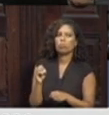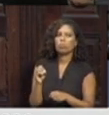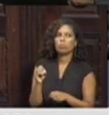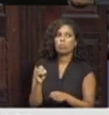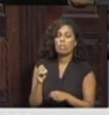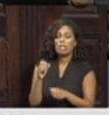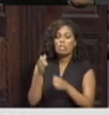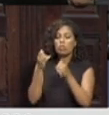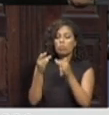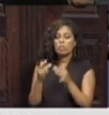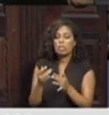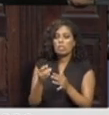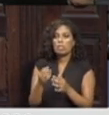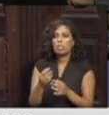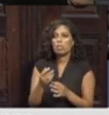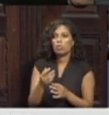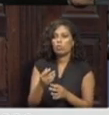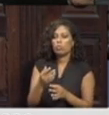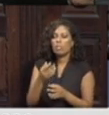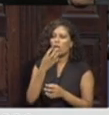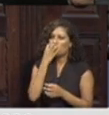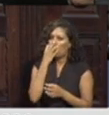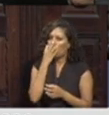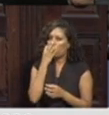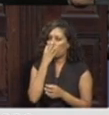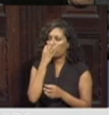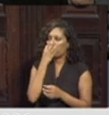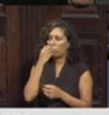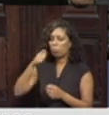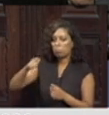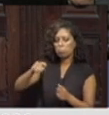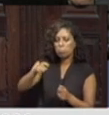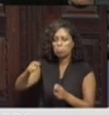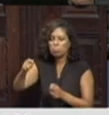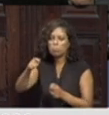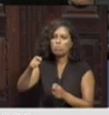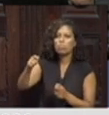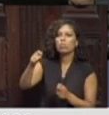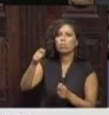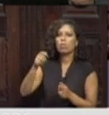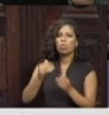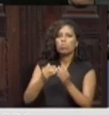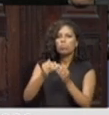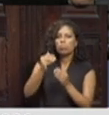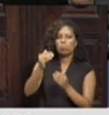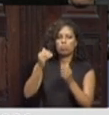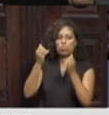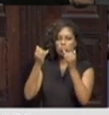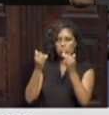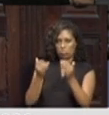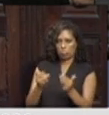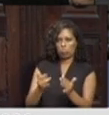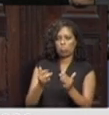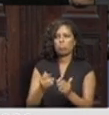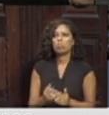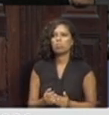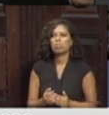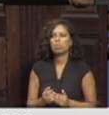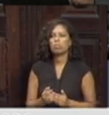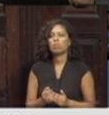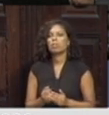Cão-Guia. Parecer das Comissões de Constituição e Justiça pela juridicidade, de pessoa com deficiência favorável, de defesa do meio ambiente